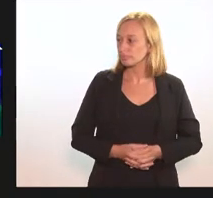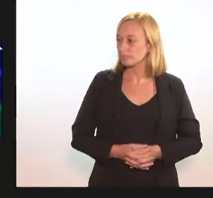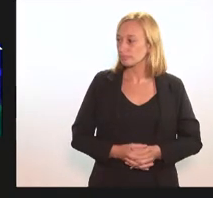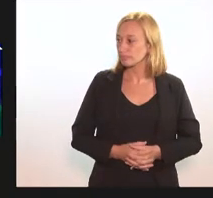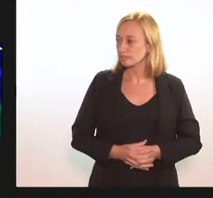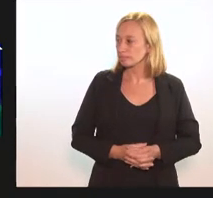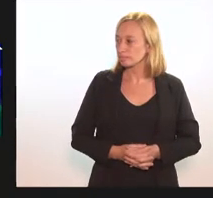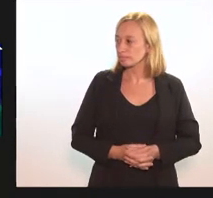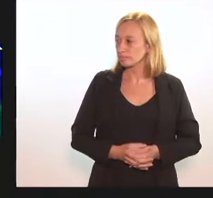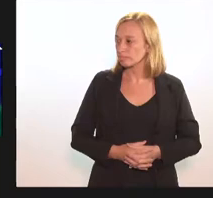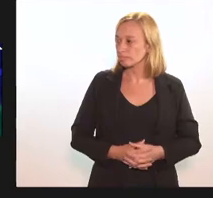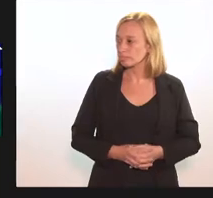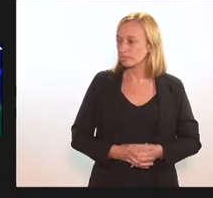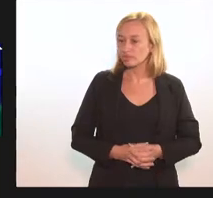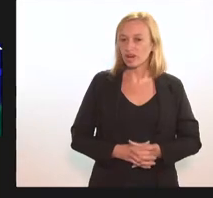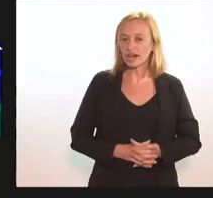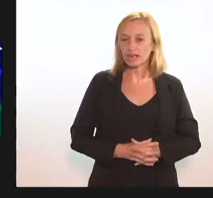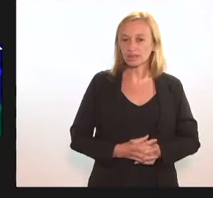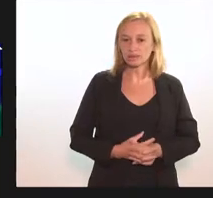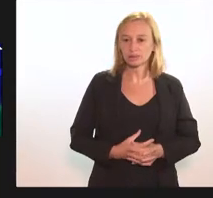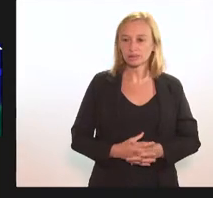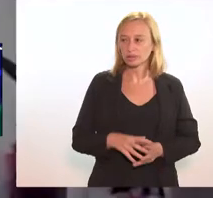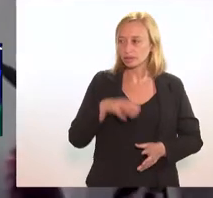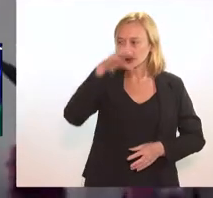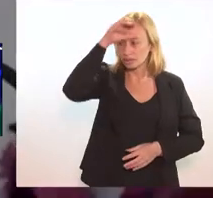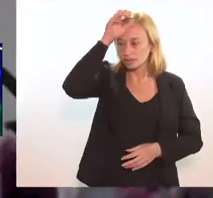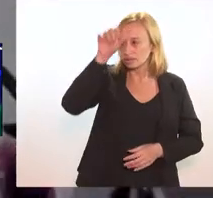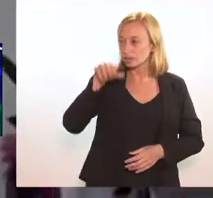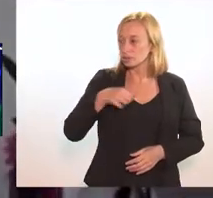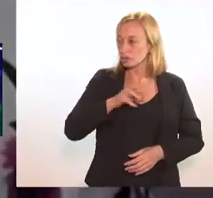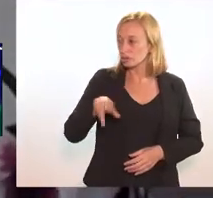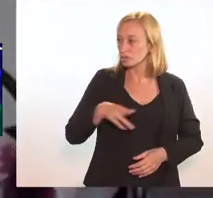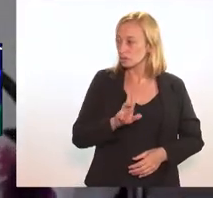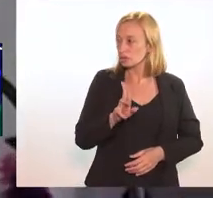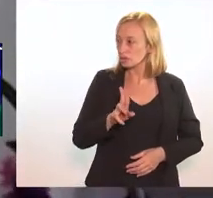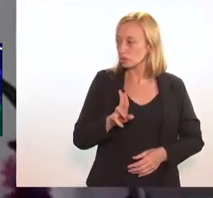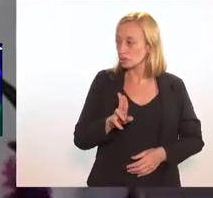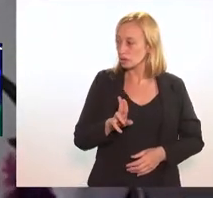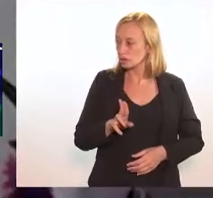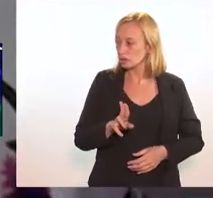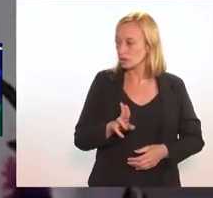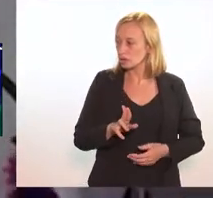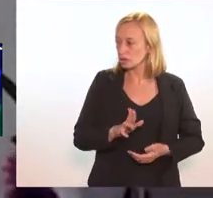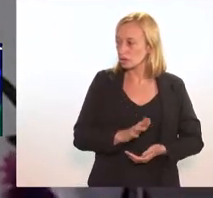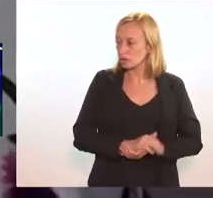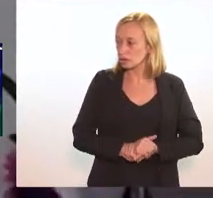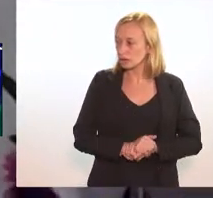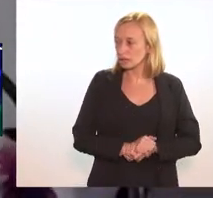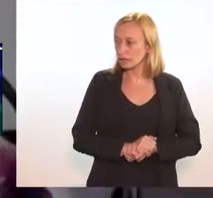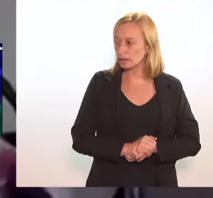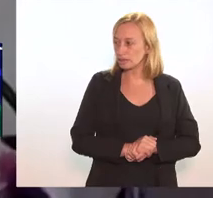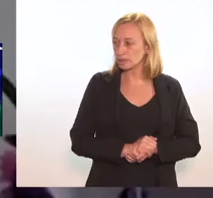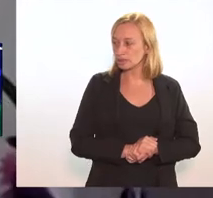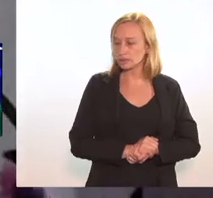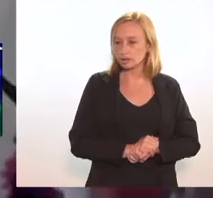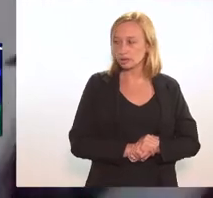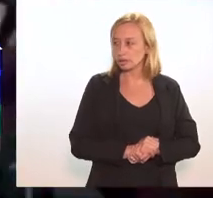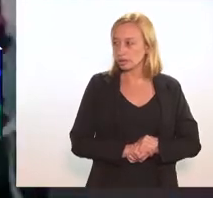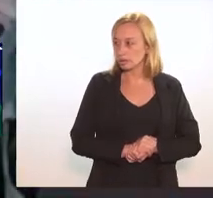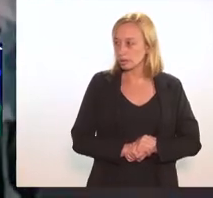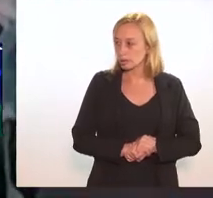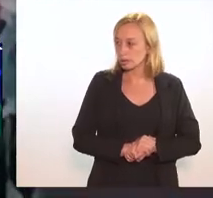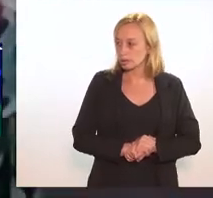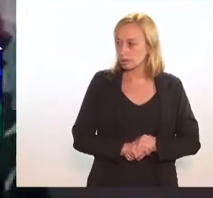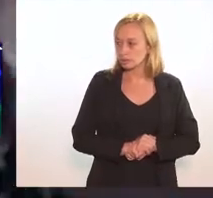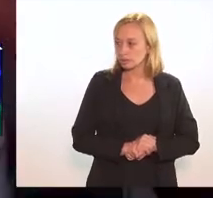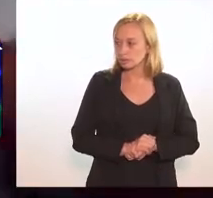Eu queria agradecer a tia Jô. Tia Jô, de ter me colocado aí na listagem do expediente final. Eu queria endossar as palavras do meu